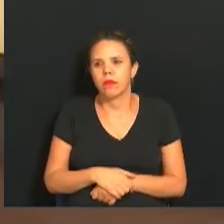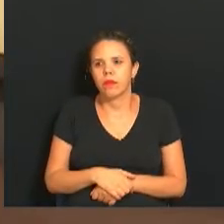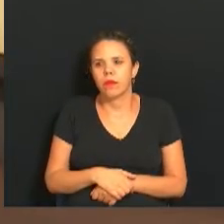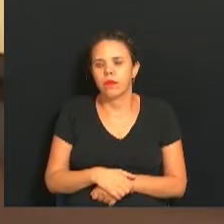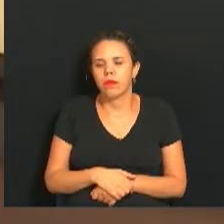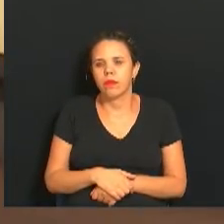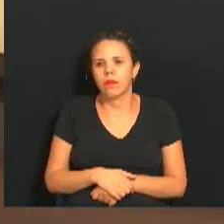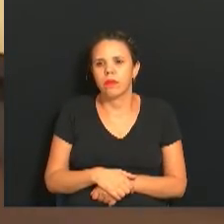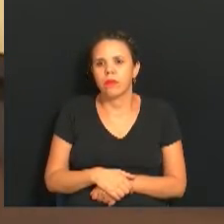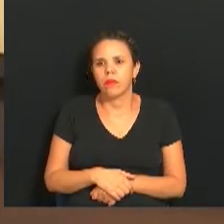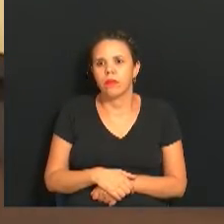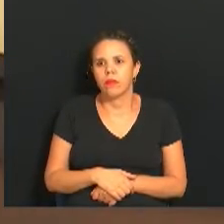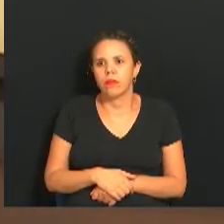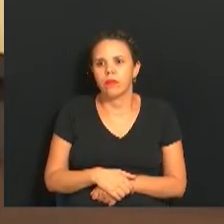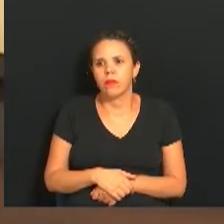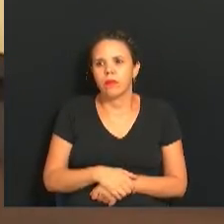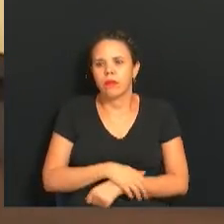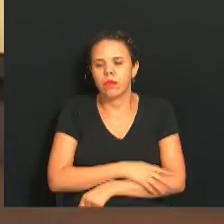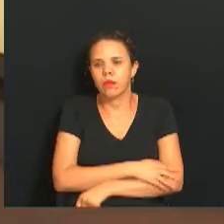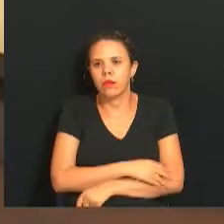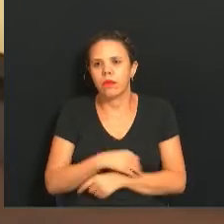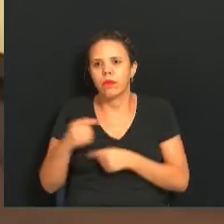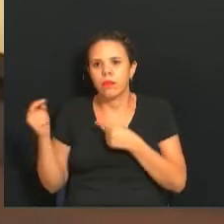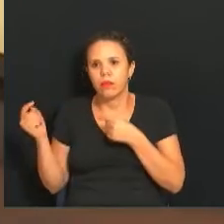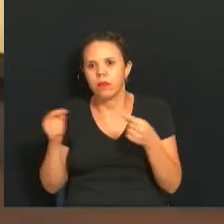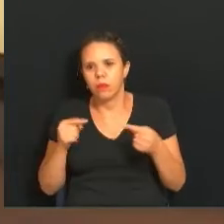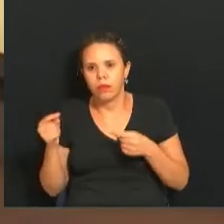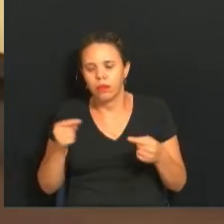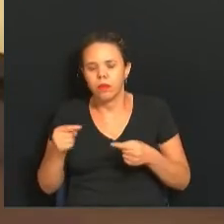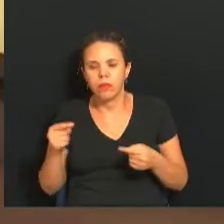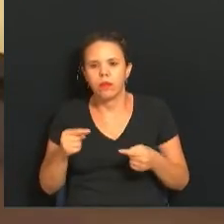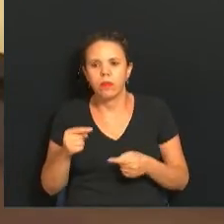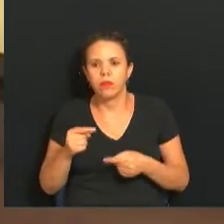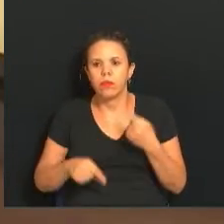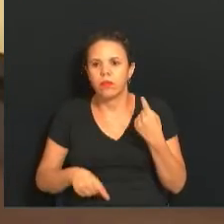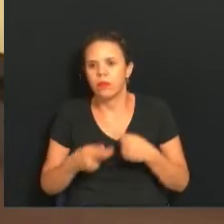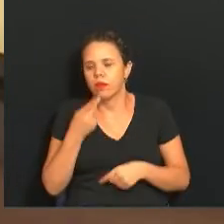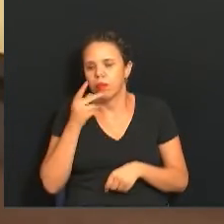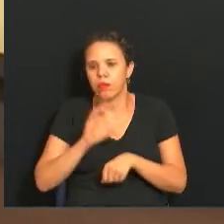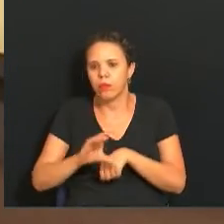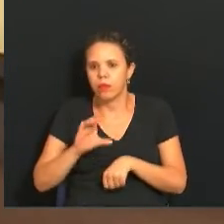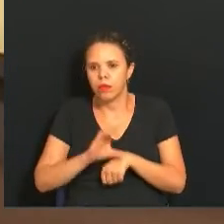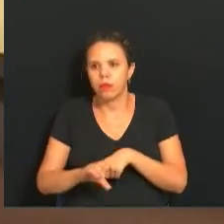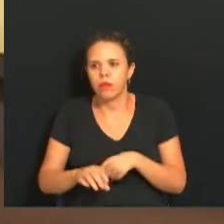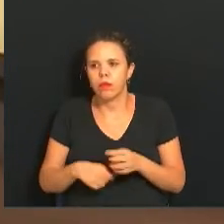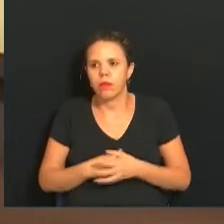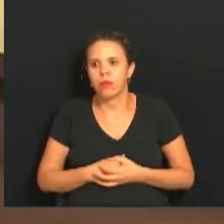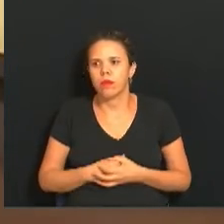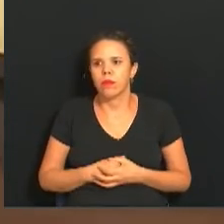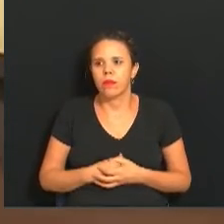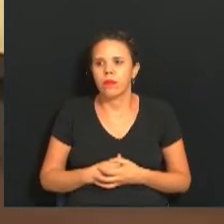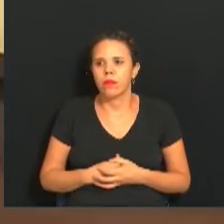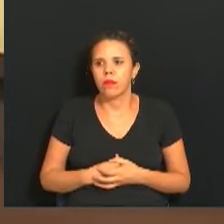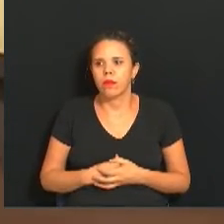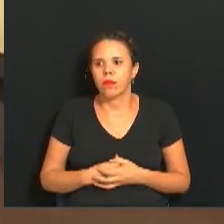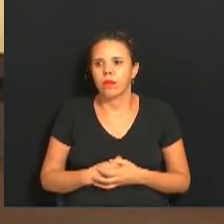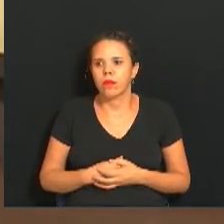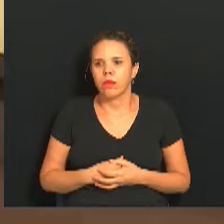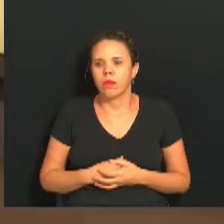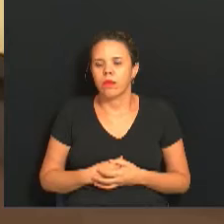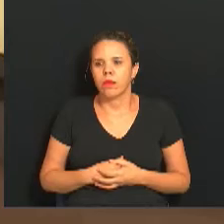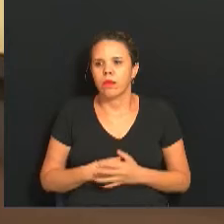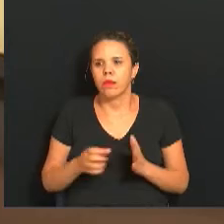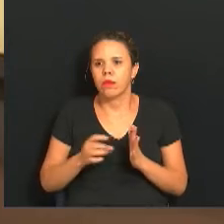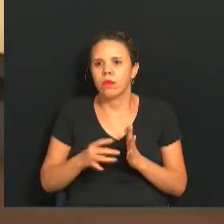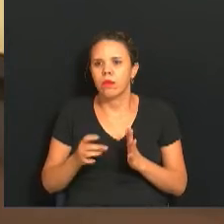da profissão hoje realmente é a concorrência. E não vou deixar de falar dos custos também, porque quando a gente fala não só do vitrinista